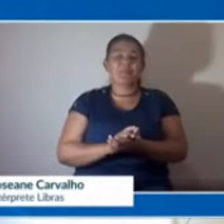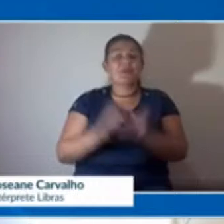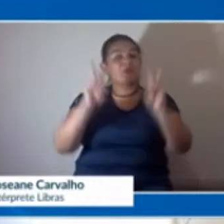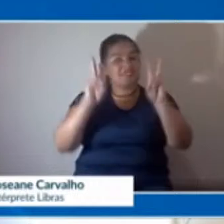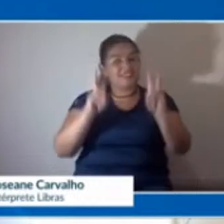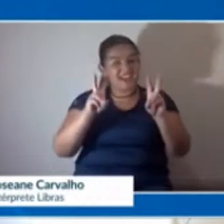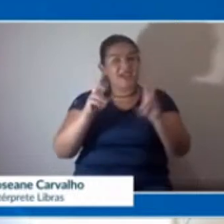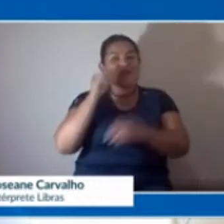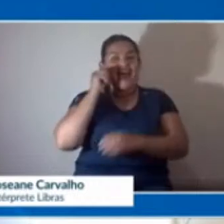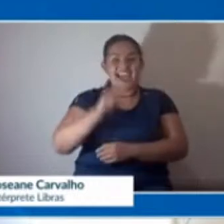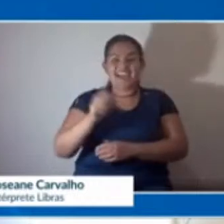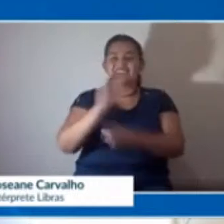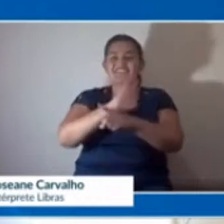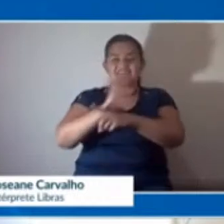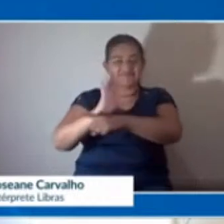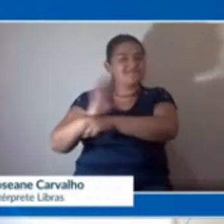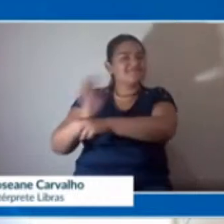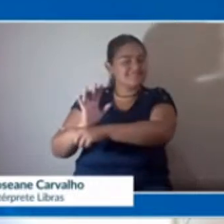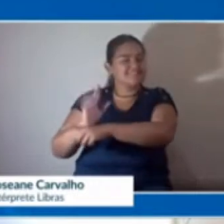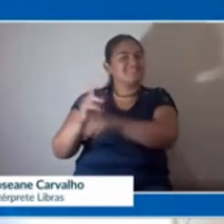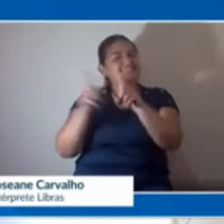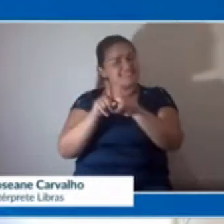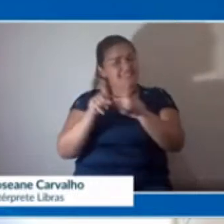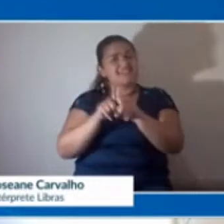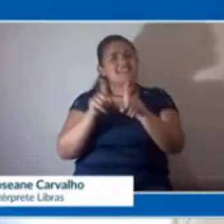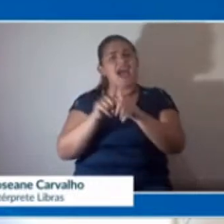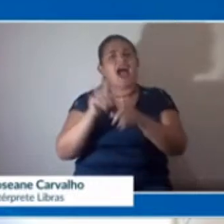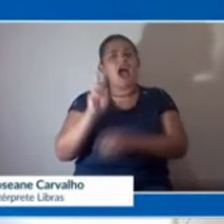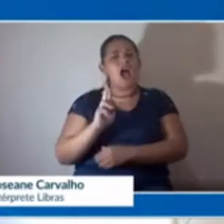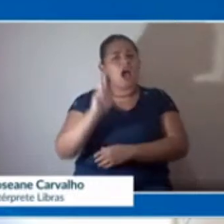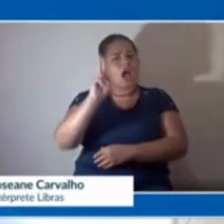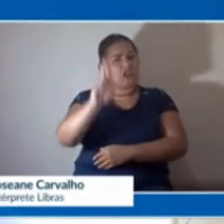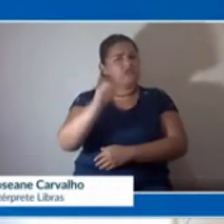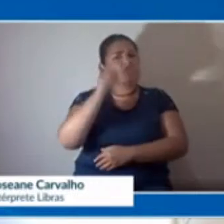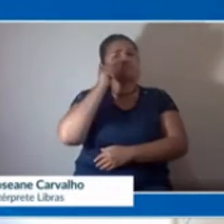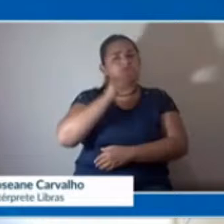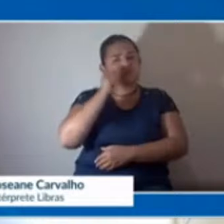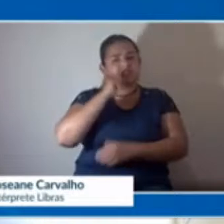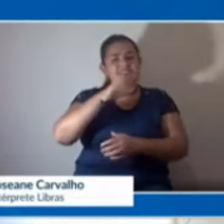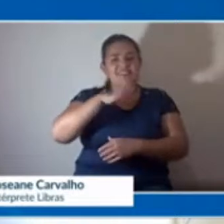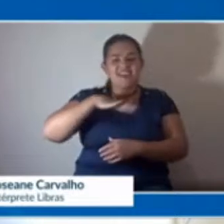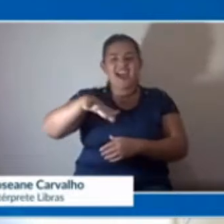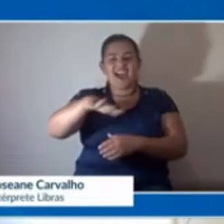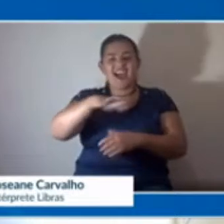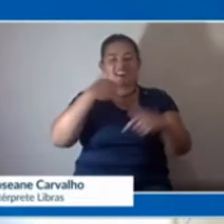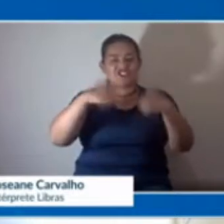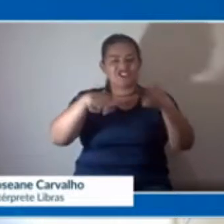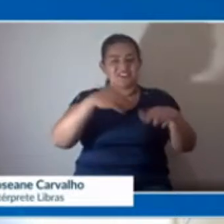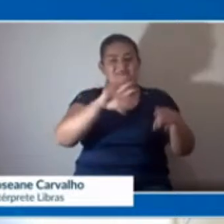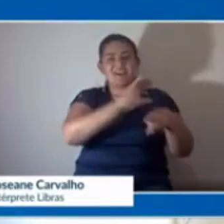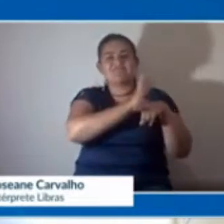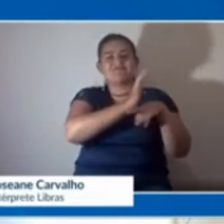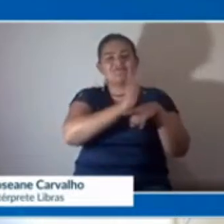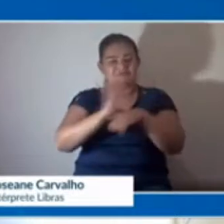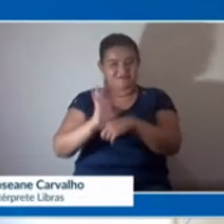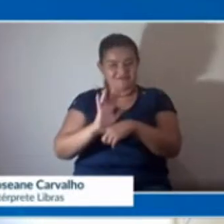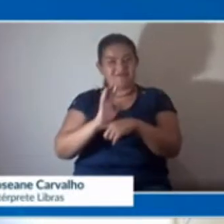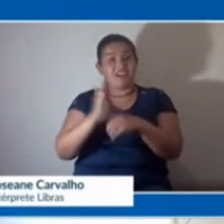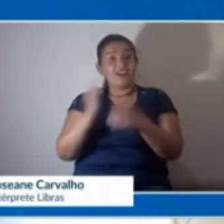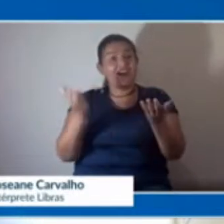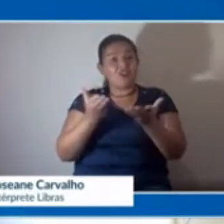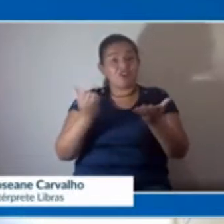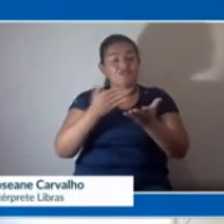também sobre a representatividade da mulher no meio cinematográfico, nós vamos conversar com